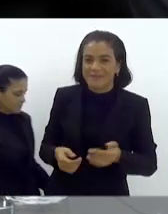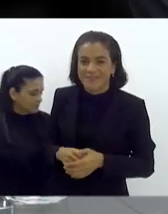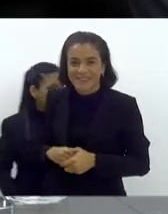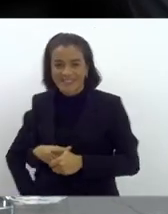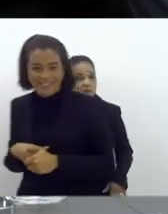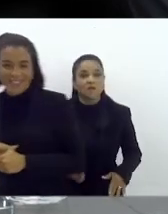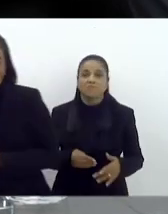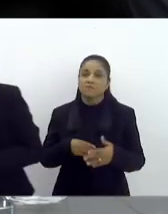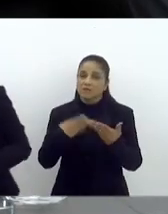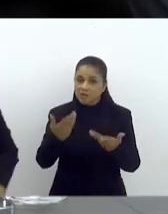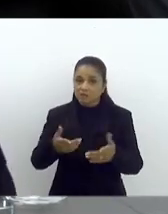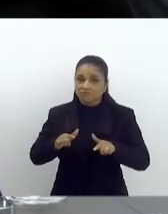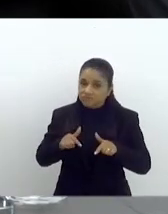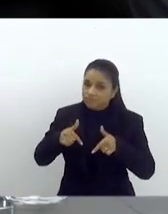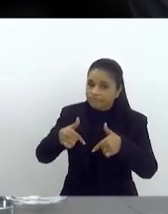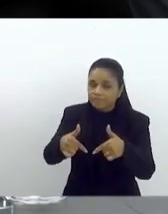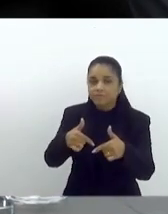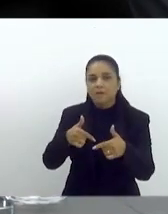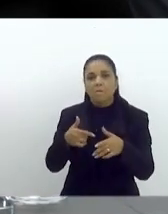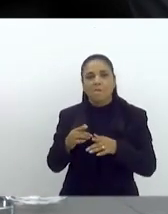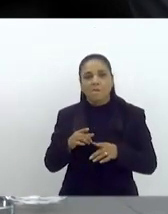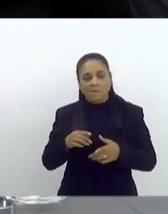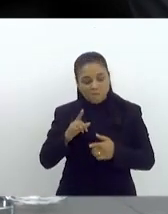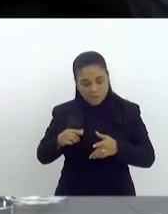Então tudo isso demanda efetivo